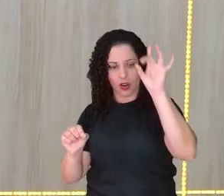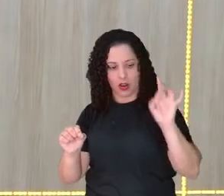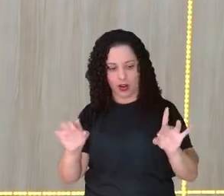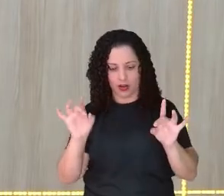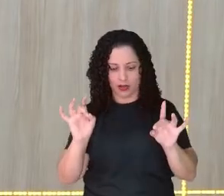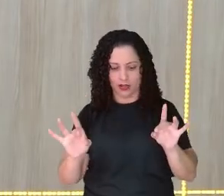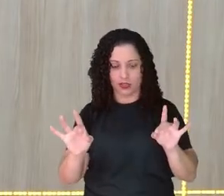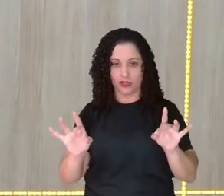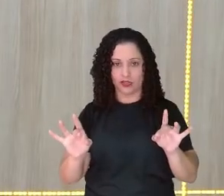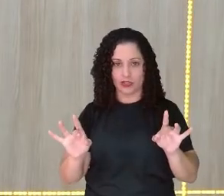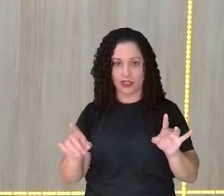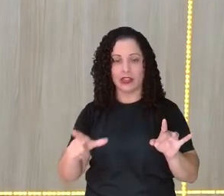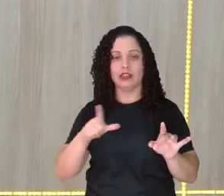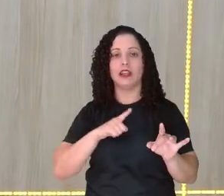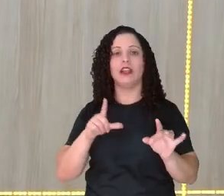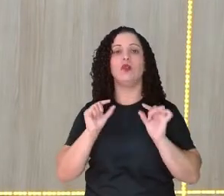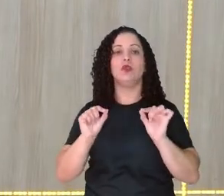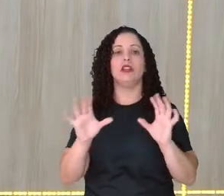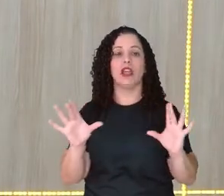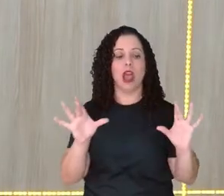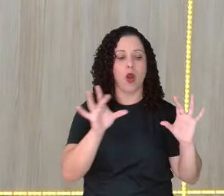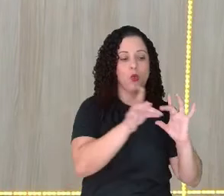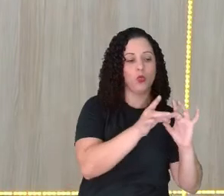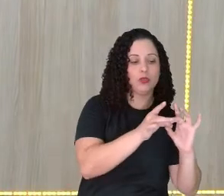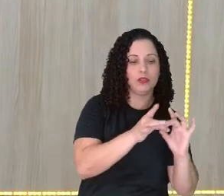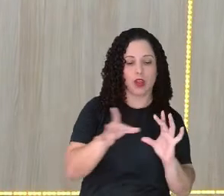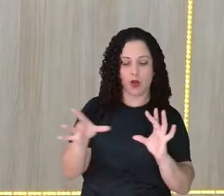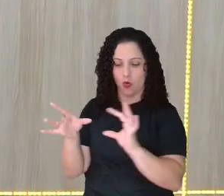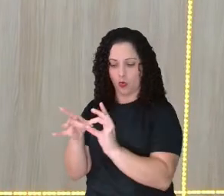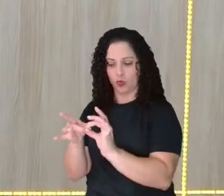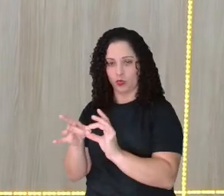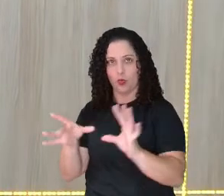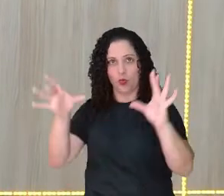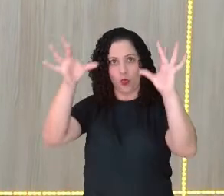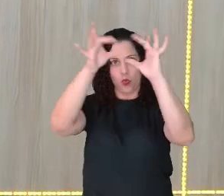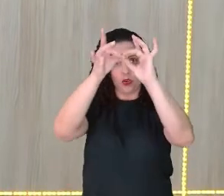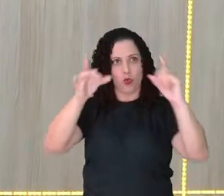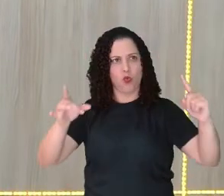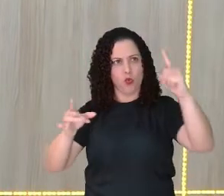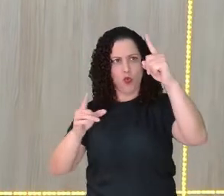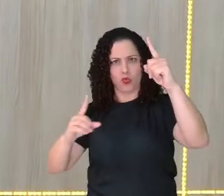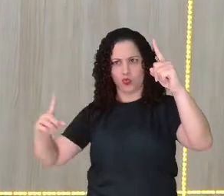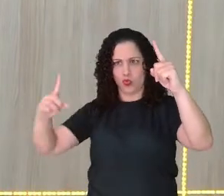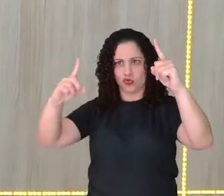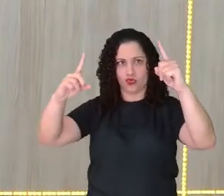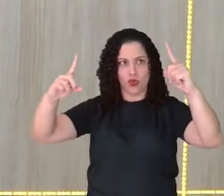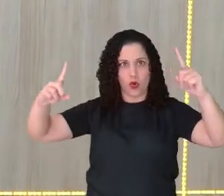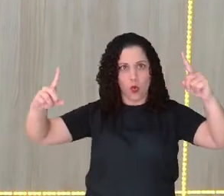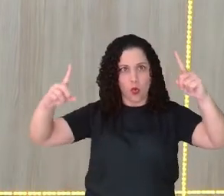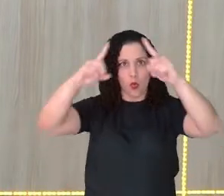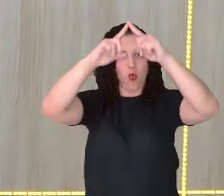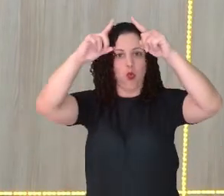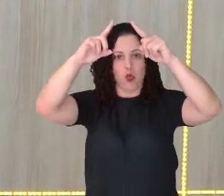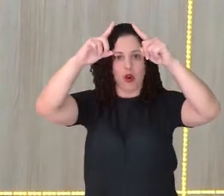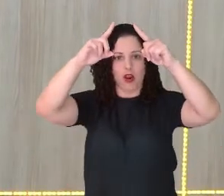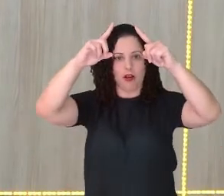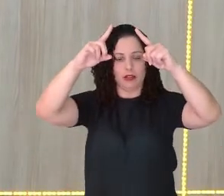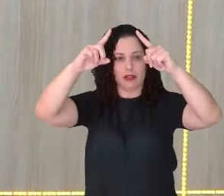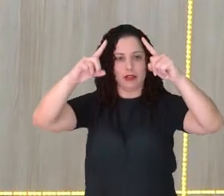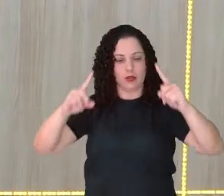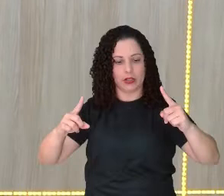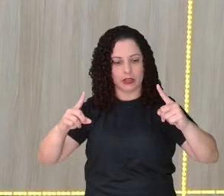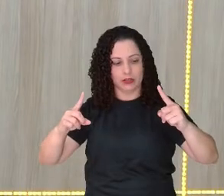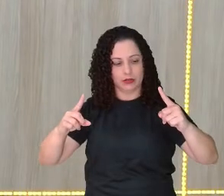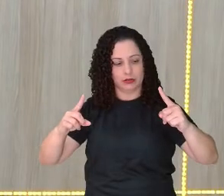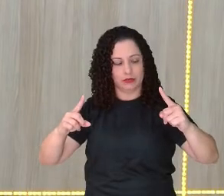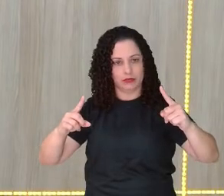pela união, certo? Pelo ponto em comum entre 2 lados. E essa abertura forma os ângulos.